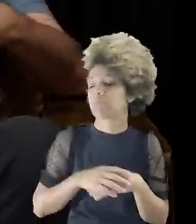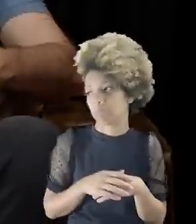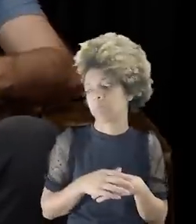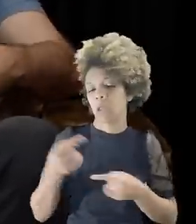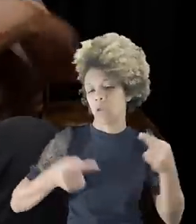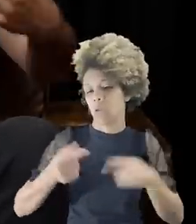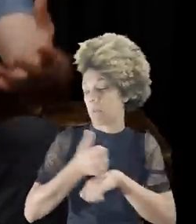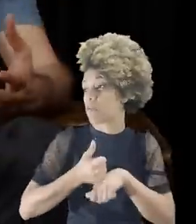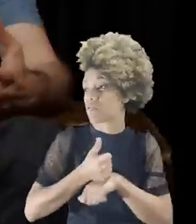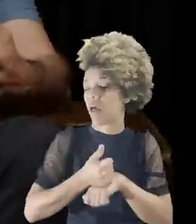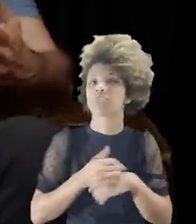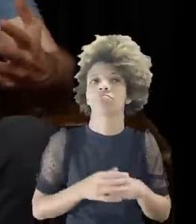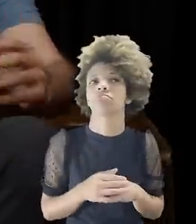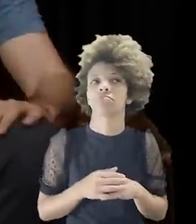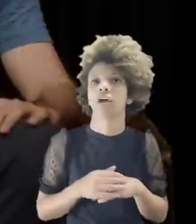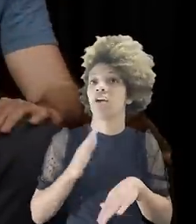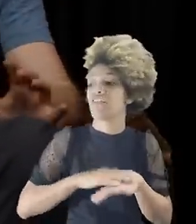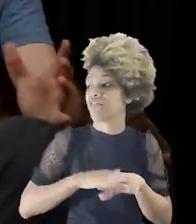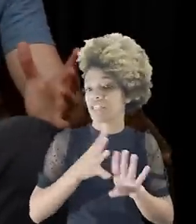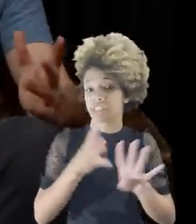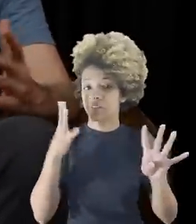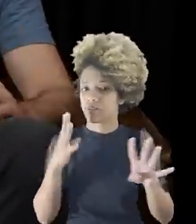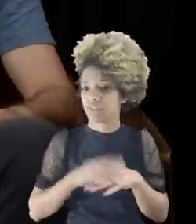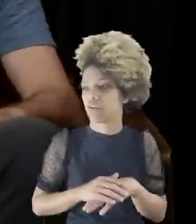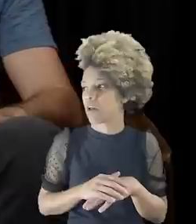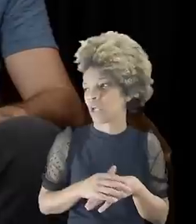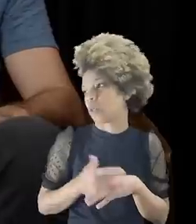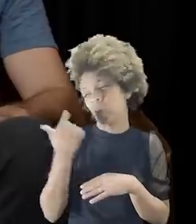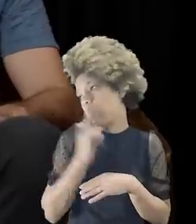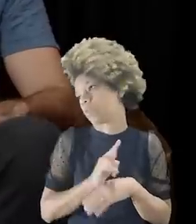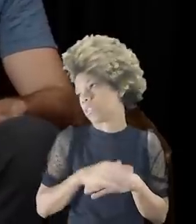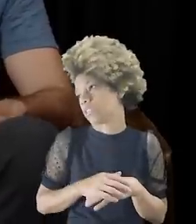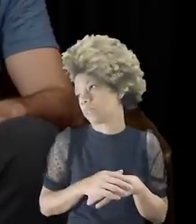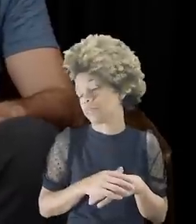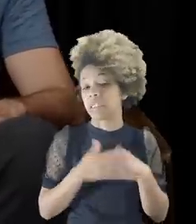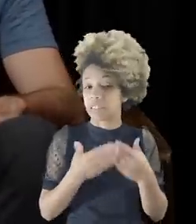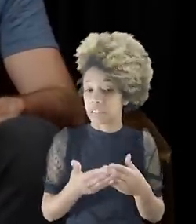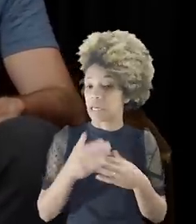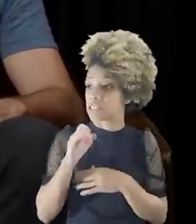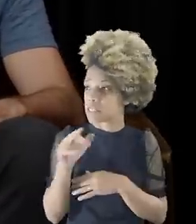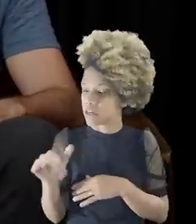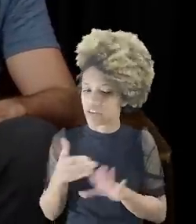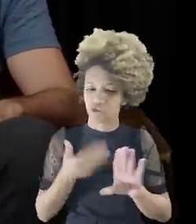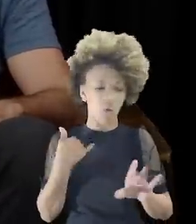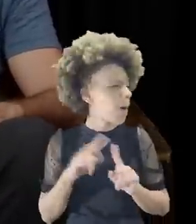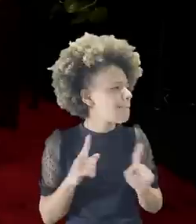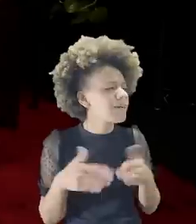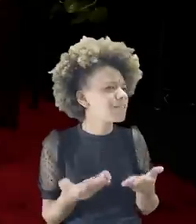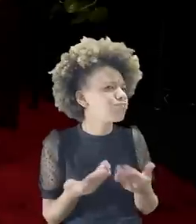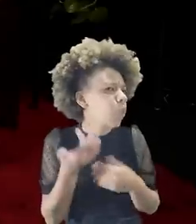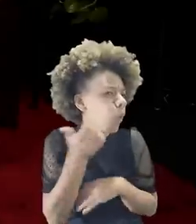os Estados Unidos com os profissionais eles fizeram fila para marcar esse cara e não conseguiu marcar e ele e a serva tirou os Estados Unidos dentro dos Estados